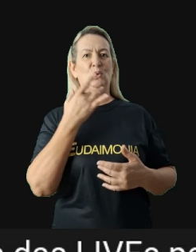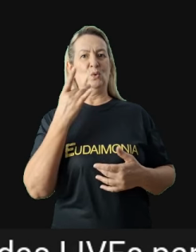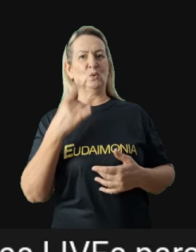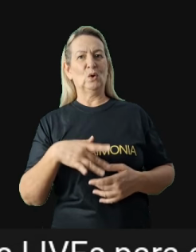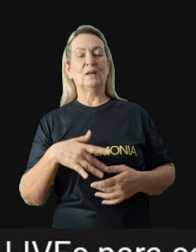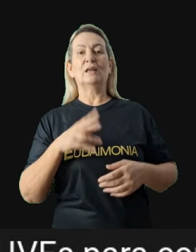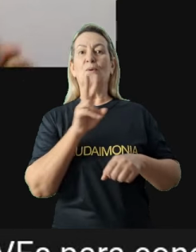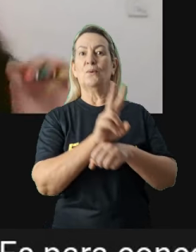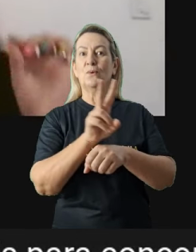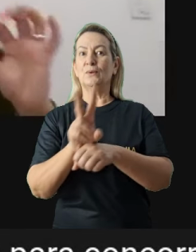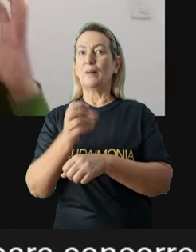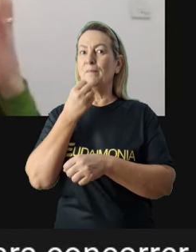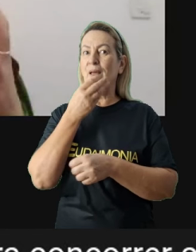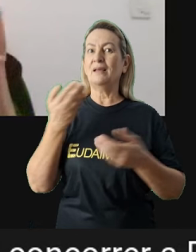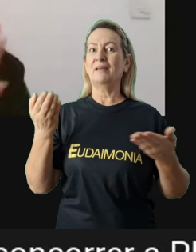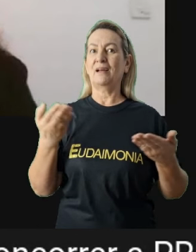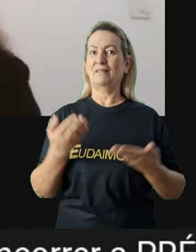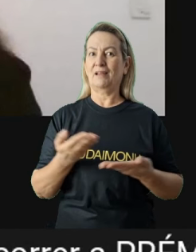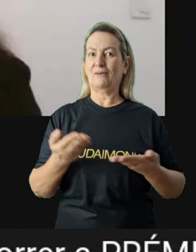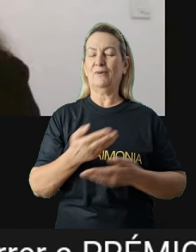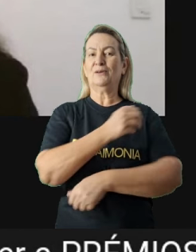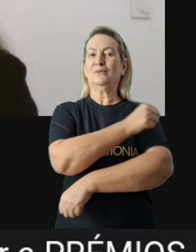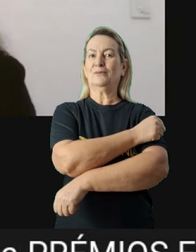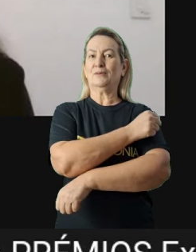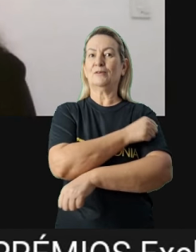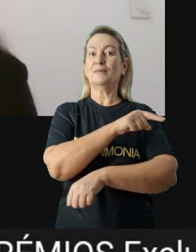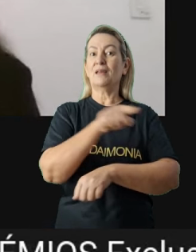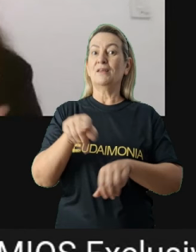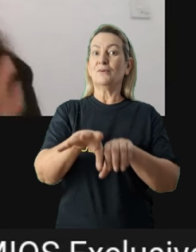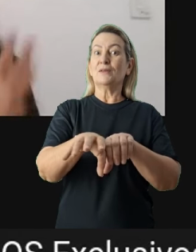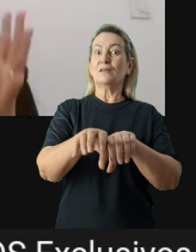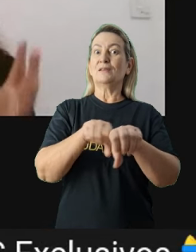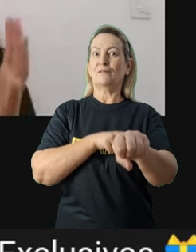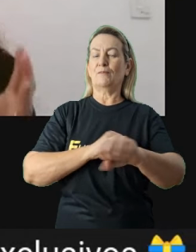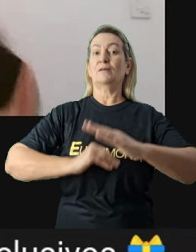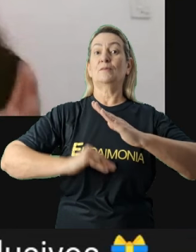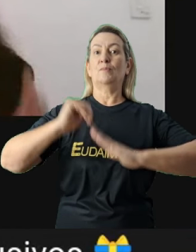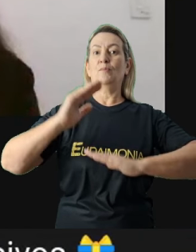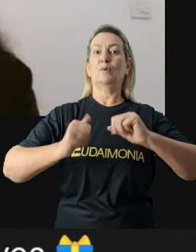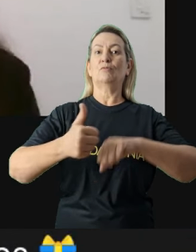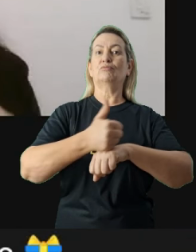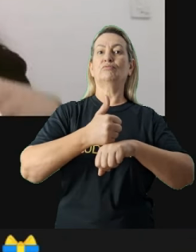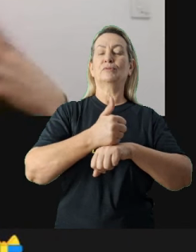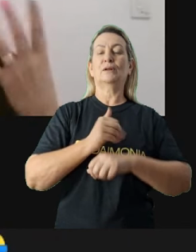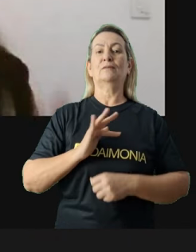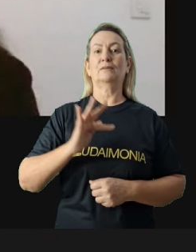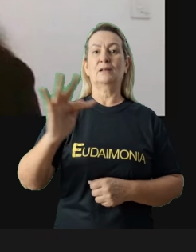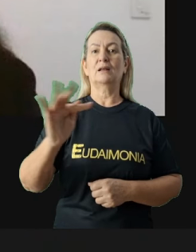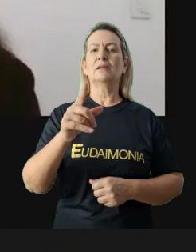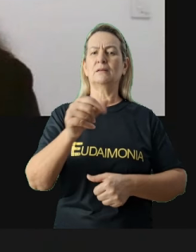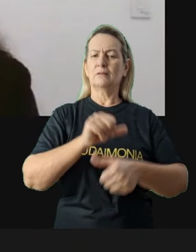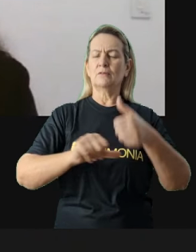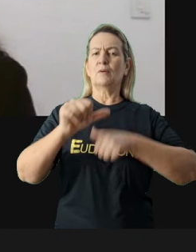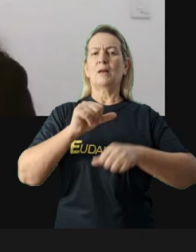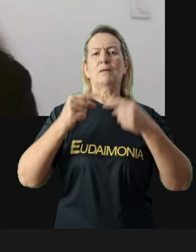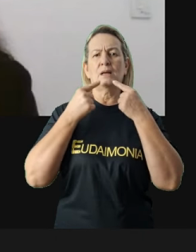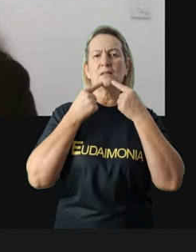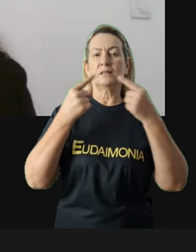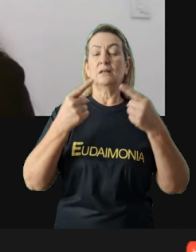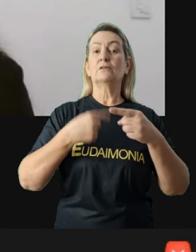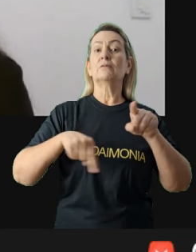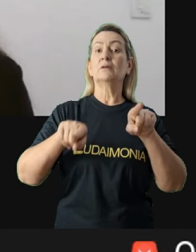médicos de amanhã, os advogados de amanhã. Gente, eles vão cuidar de nós. Então, nós temos que cuidar bem deles agora, se preocupar com essa formação, trazer